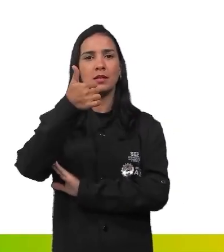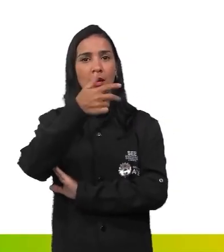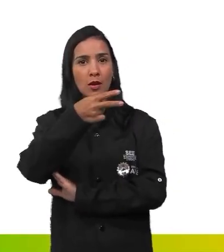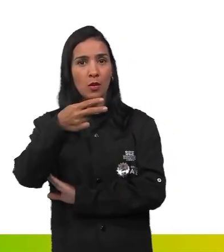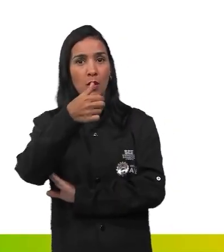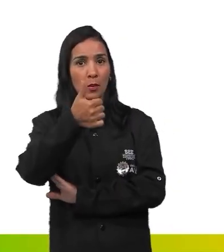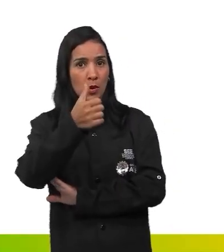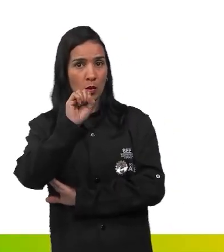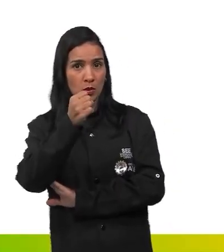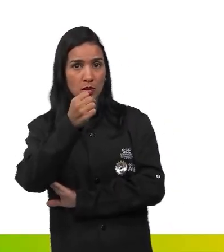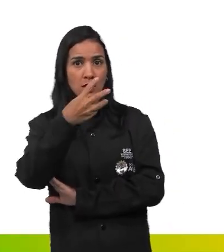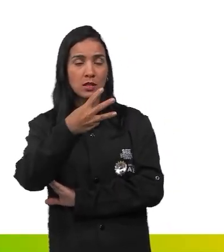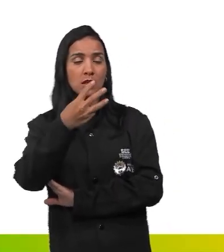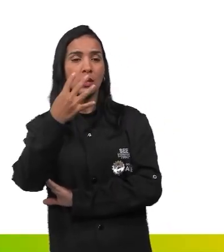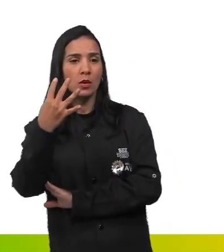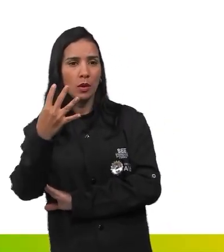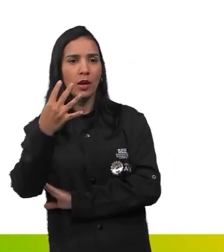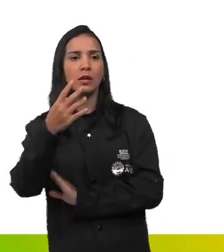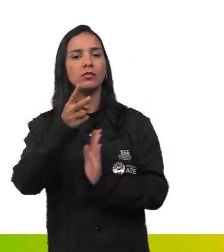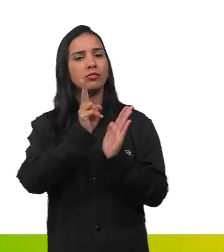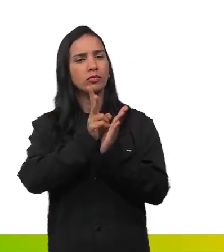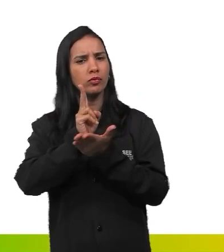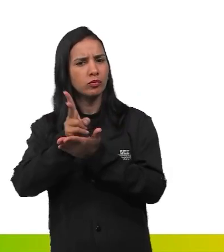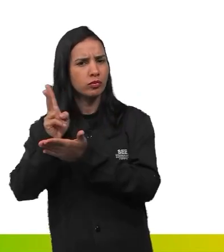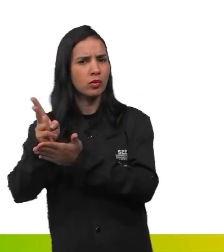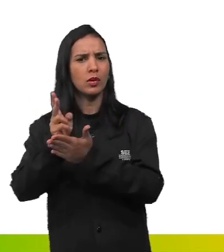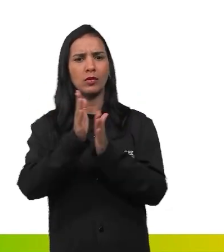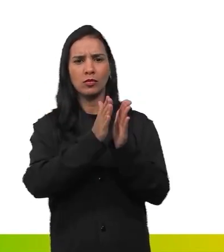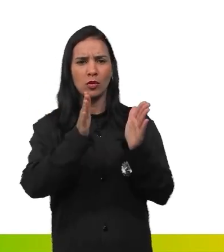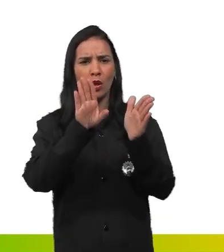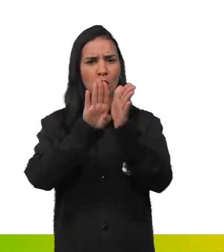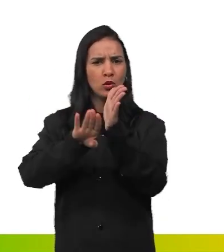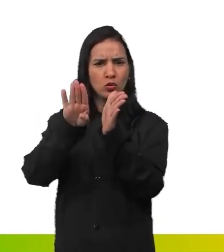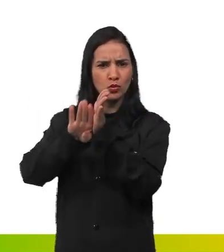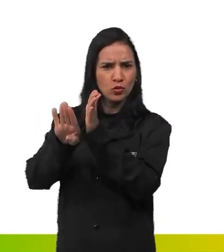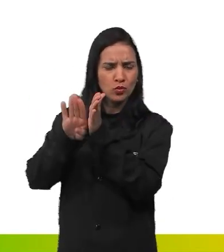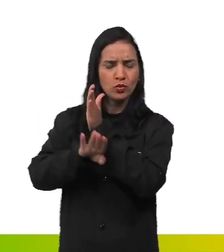1758. Ok. Você pode continuar isso